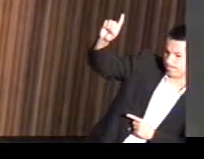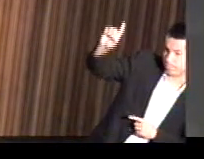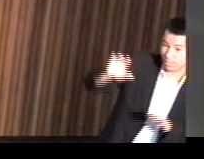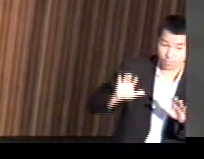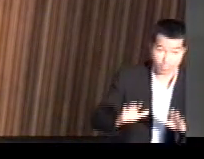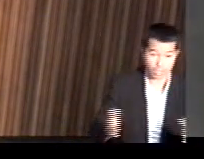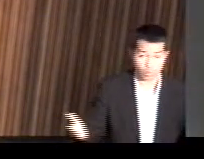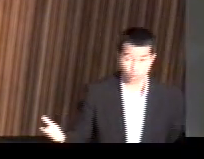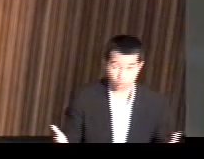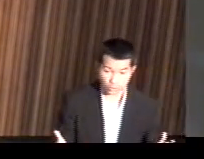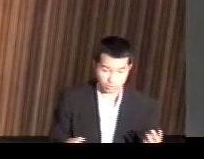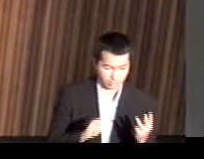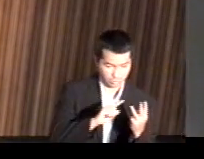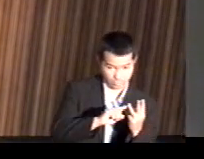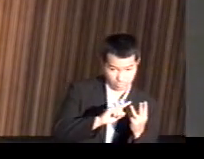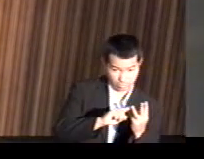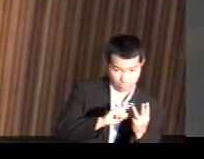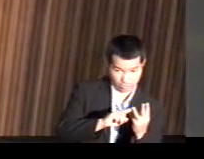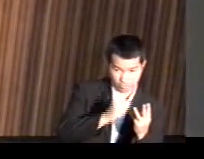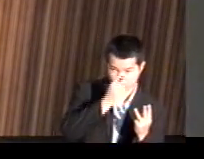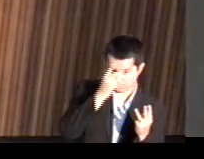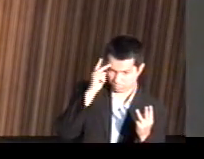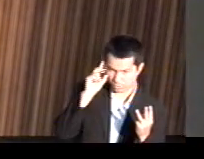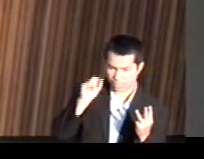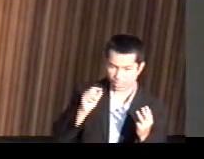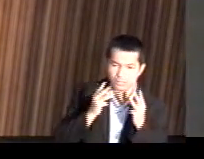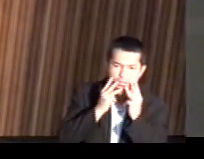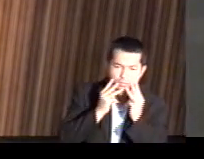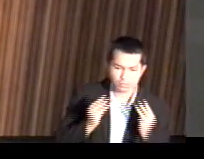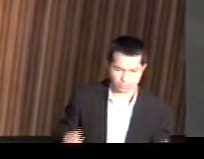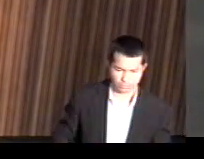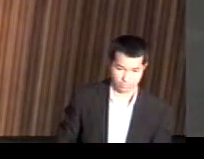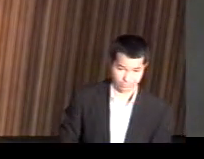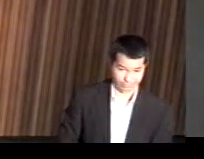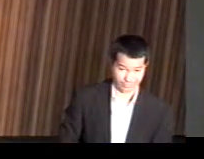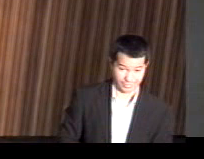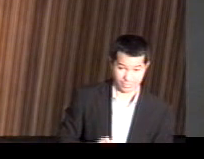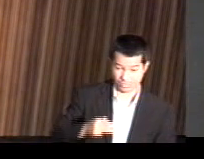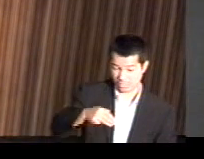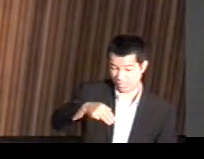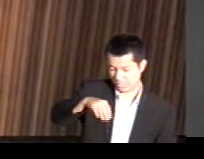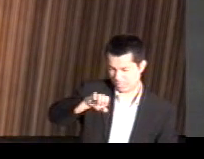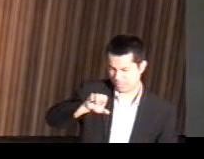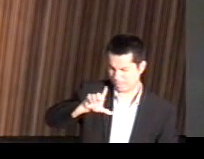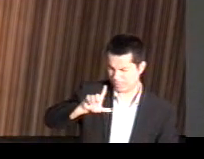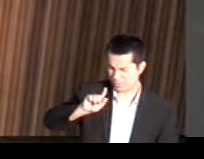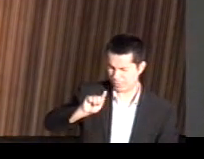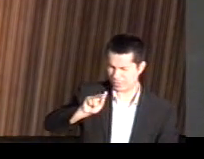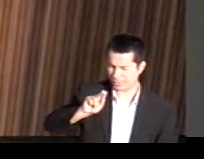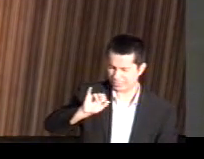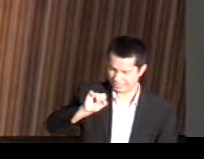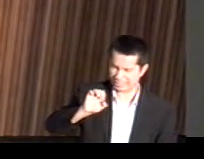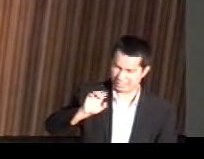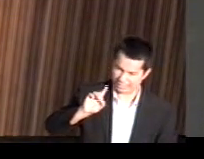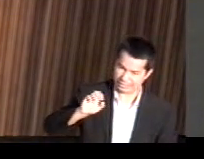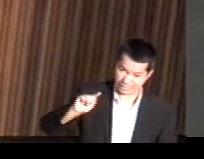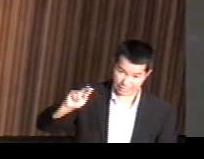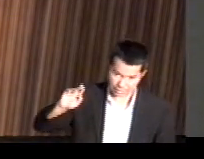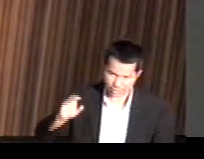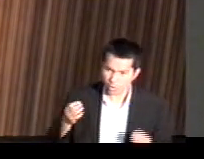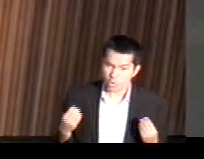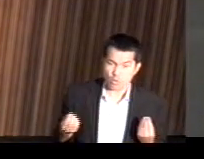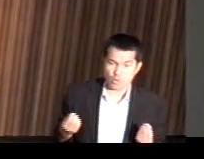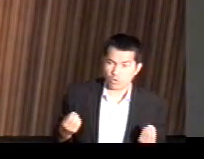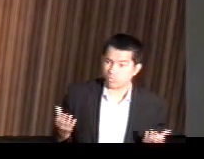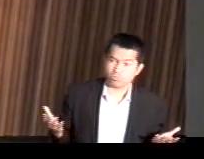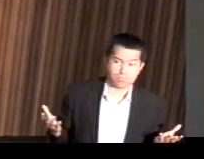de Melquisedeque. E eu queria saber quais seriam os ensinos espirituais que Deus revelou nessa